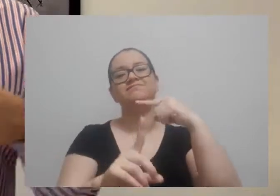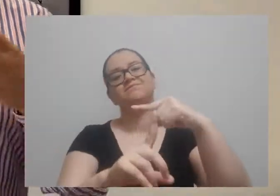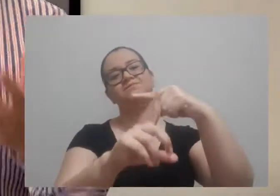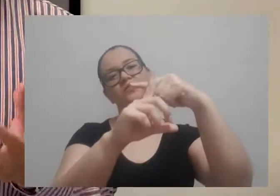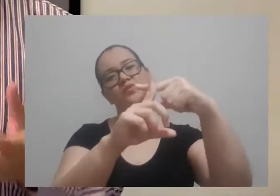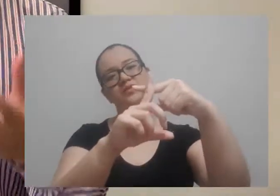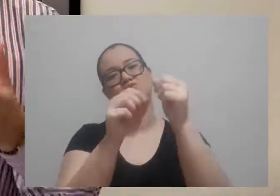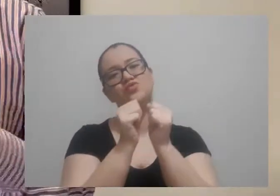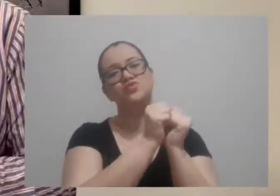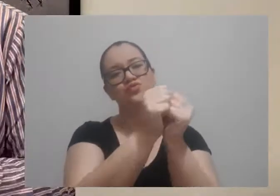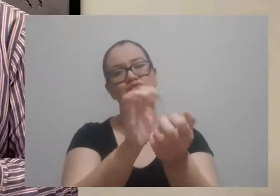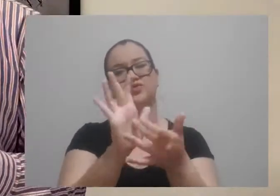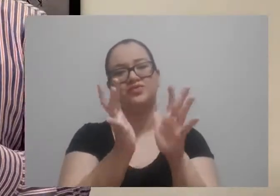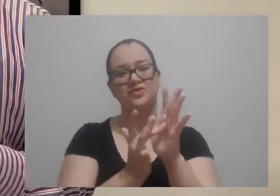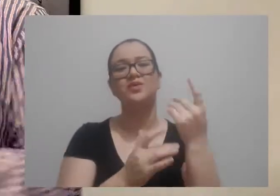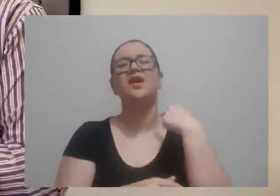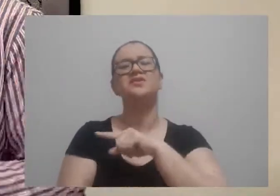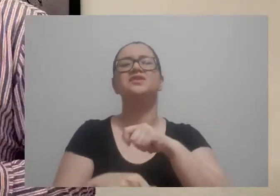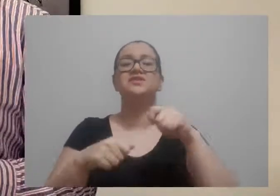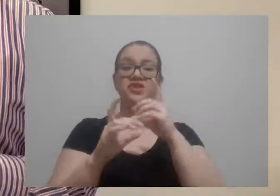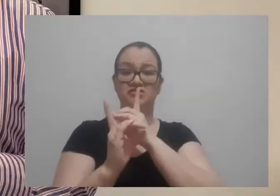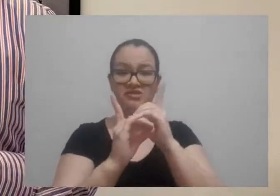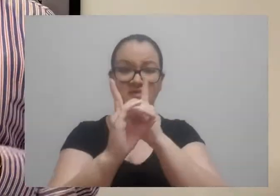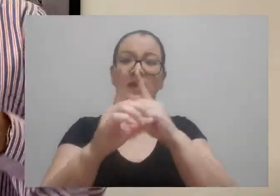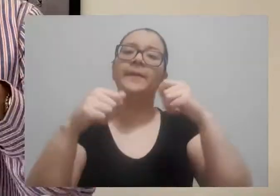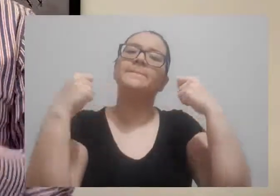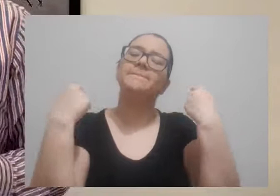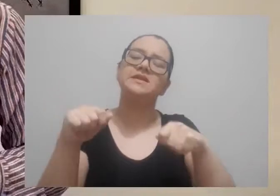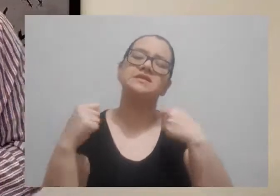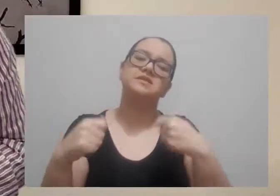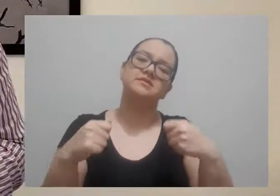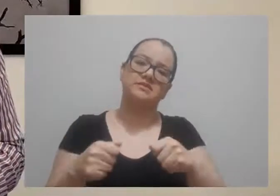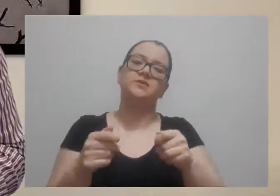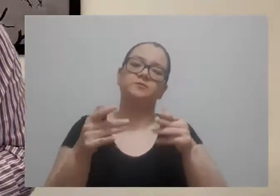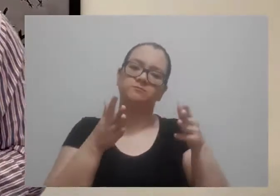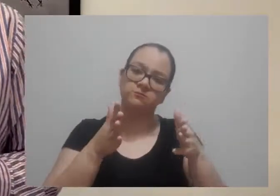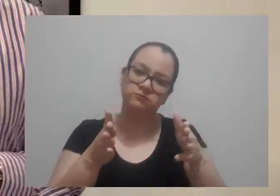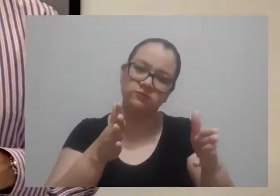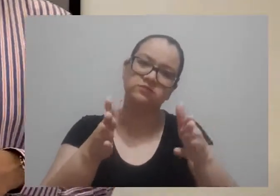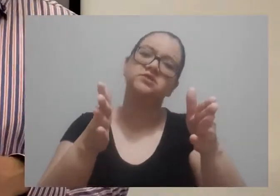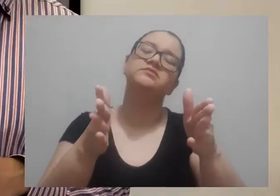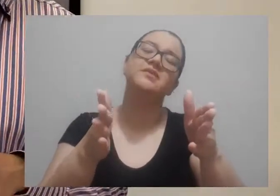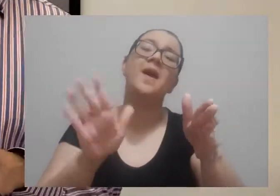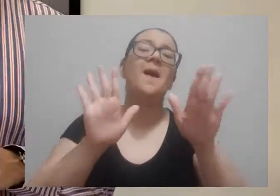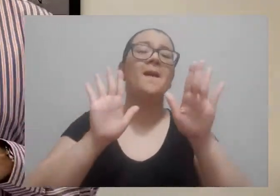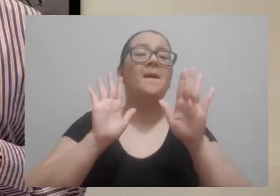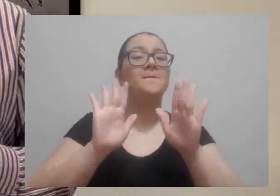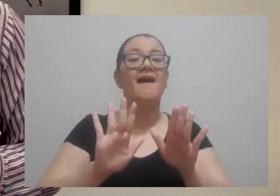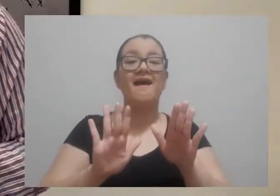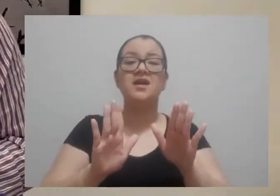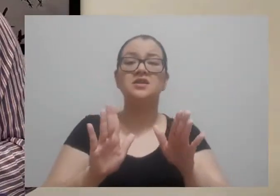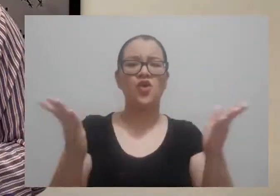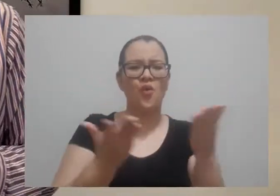que o discípulo de Jesus deve andar. Mas esse é um caminho um pouco falado. Esse é um caminho um